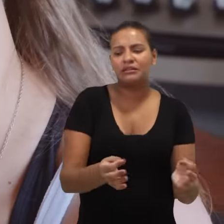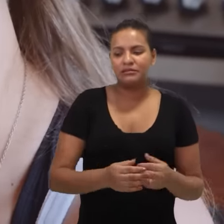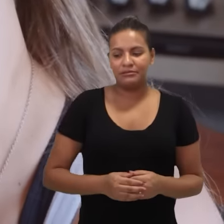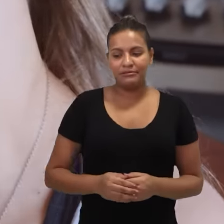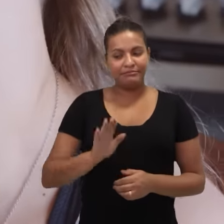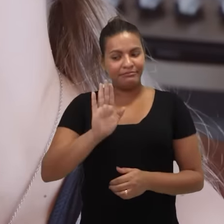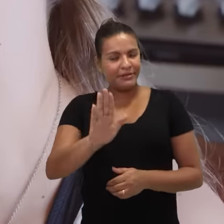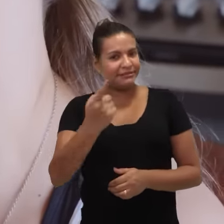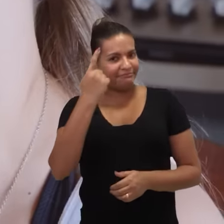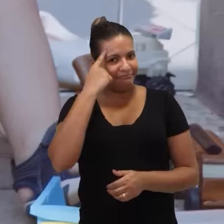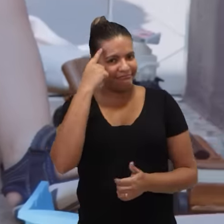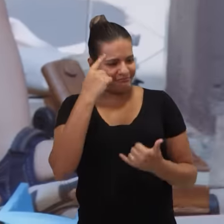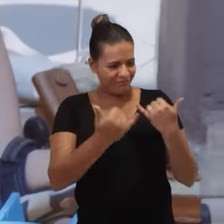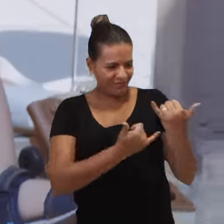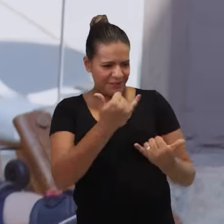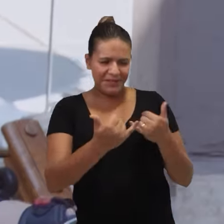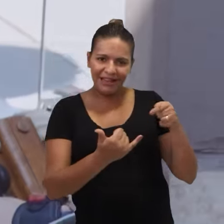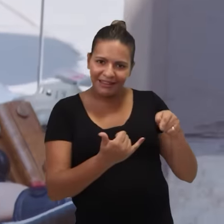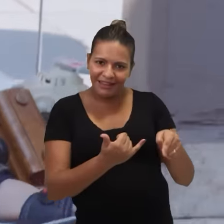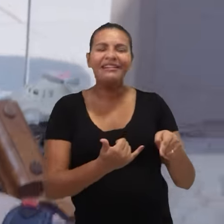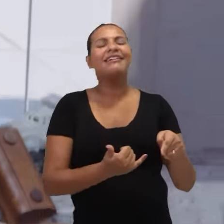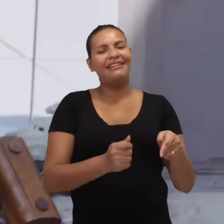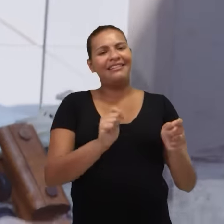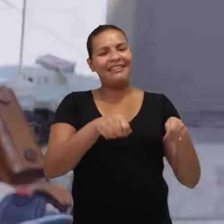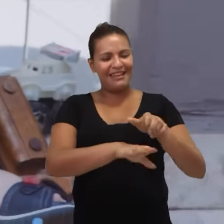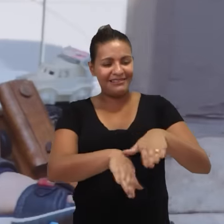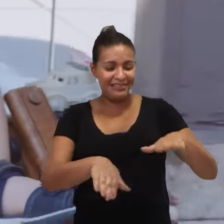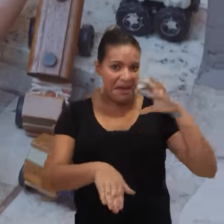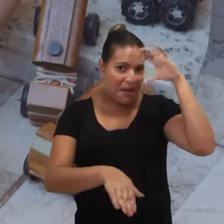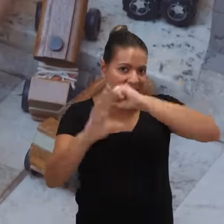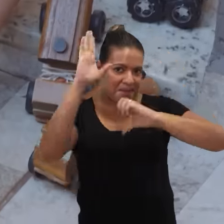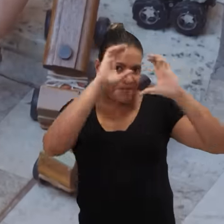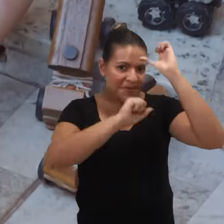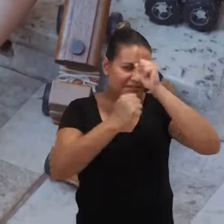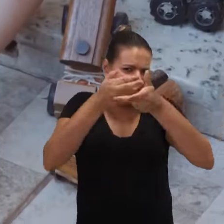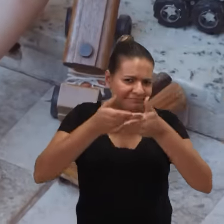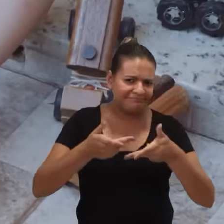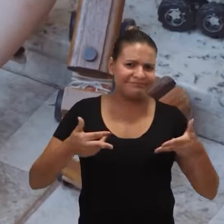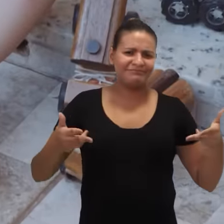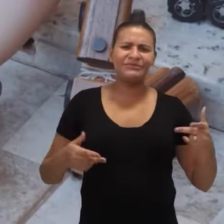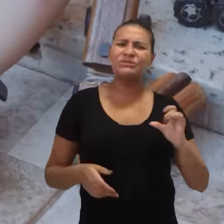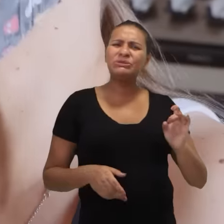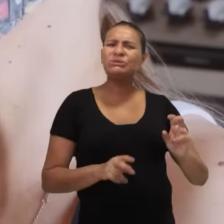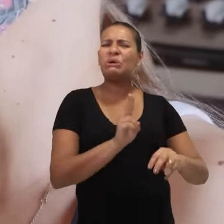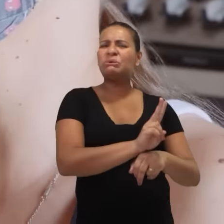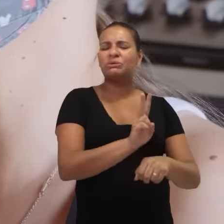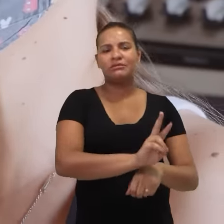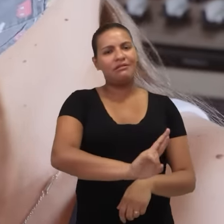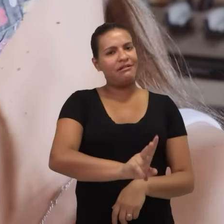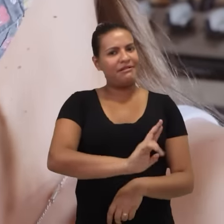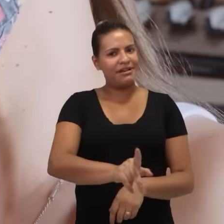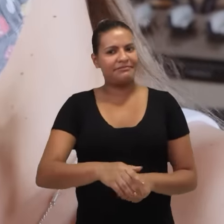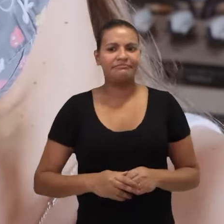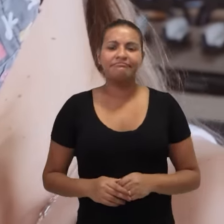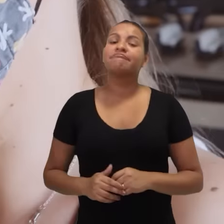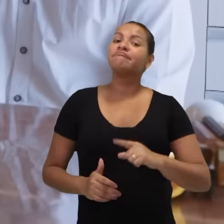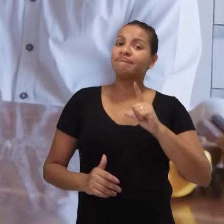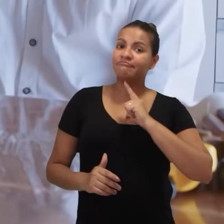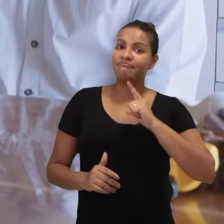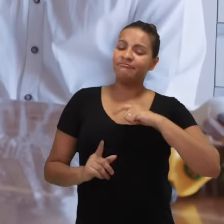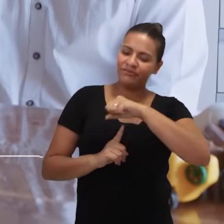eles só brincam com as crianças. Mas é nesse brincar que eles vão entender muita coisa. Vai muito além do